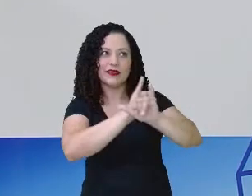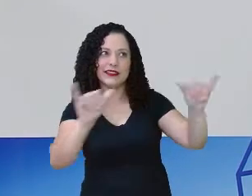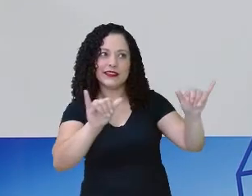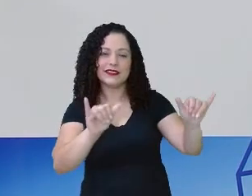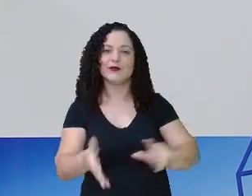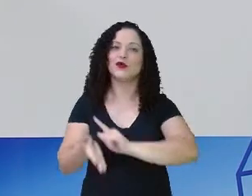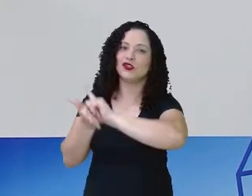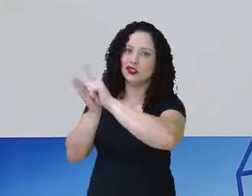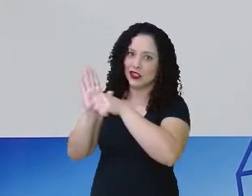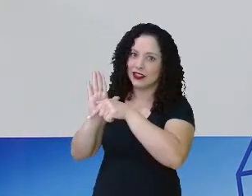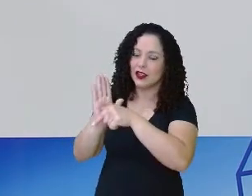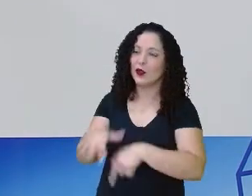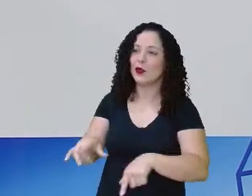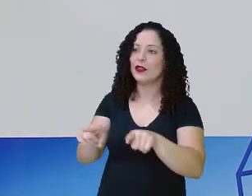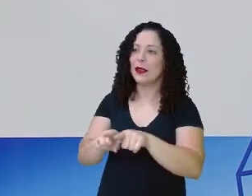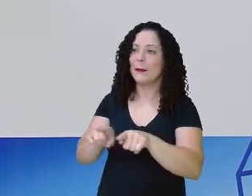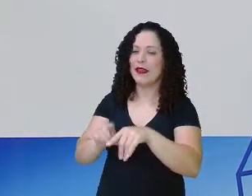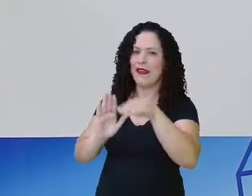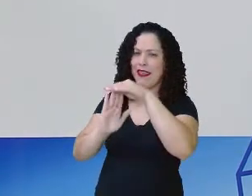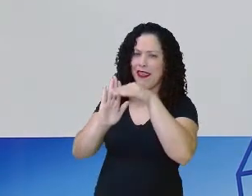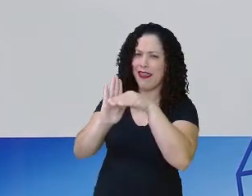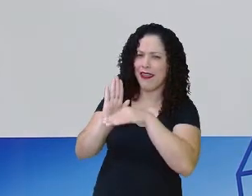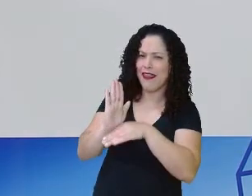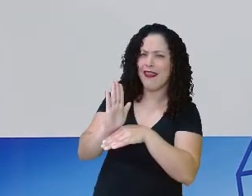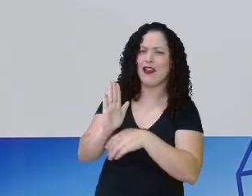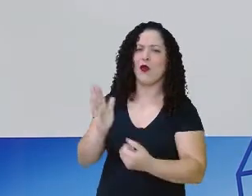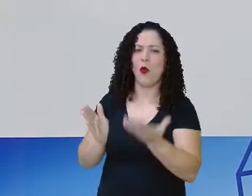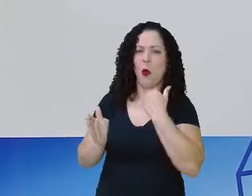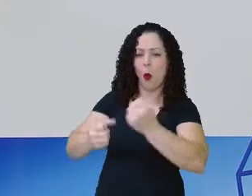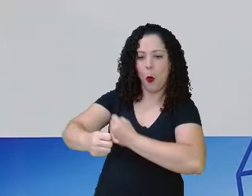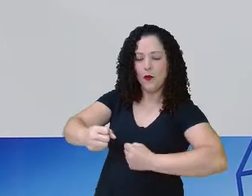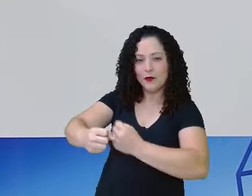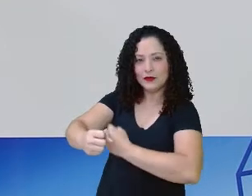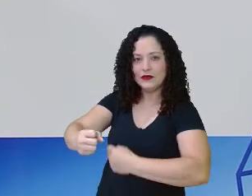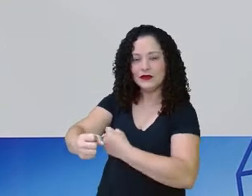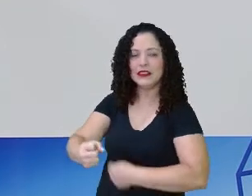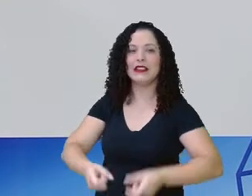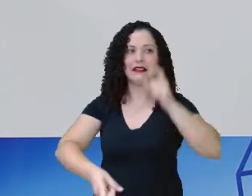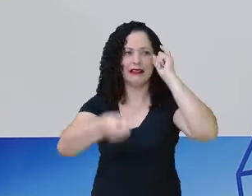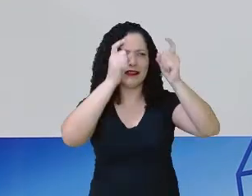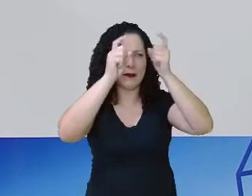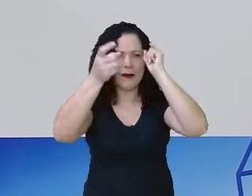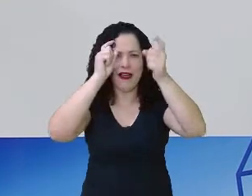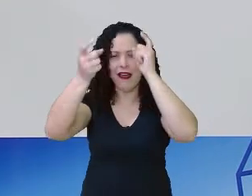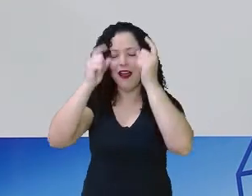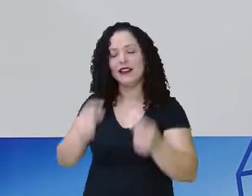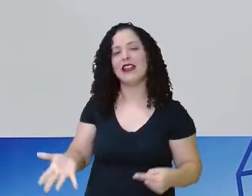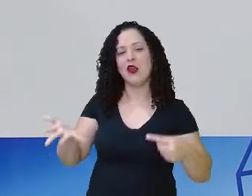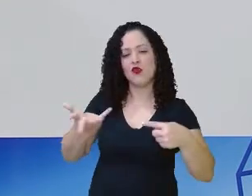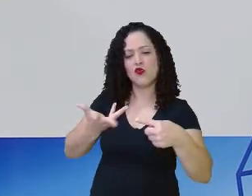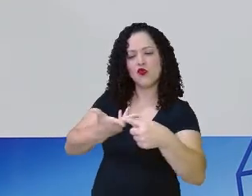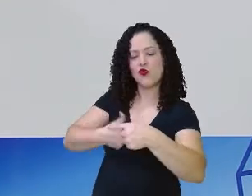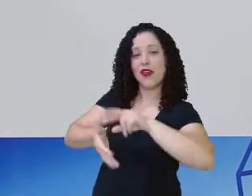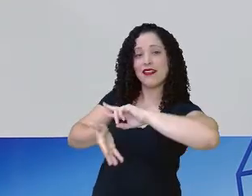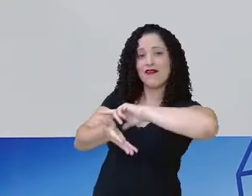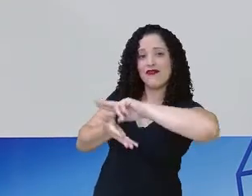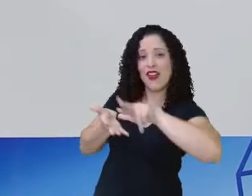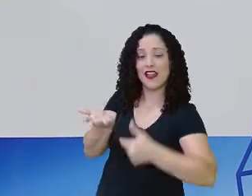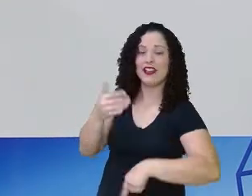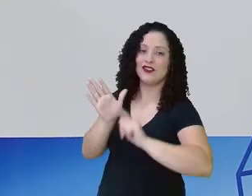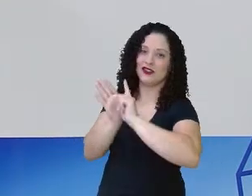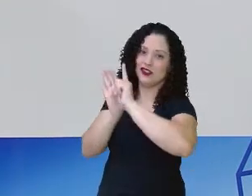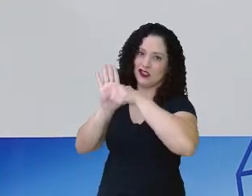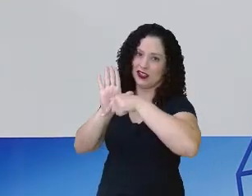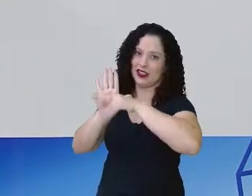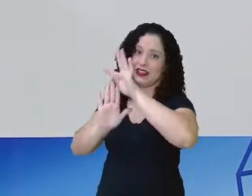textual, regra de jogo, receita culinária, debate. Nós tudo vemos aqui vários gêneros, No caso, o debate é